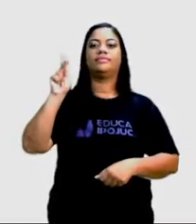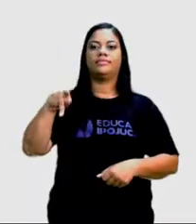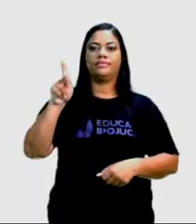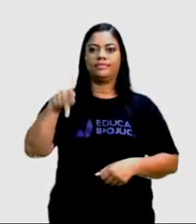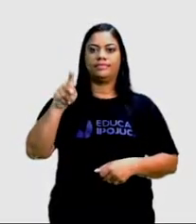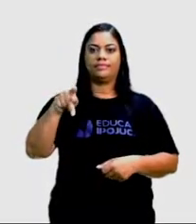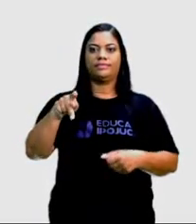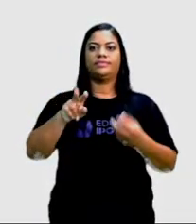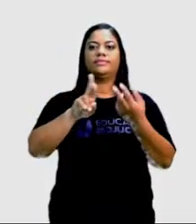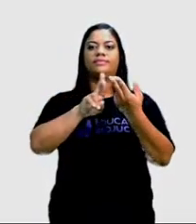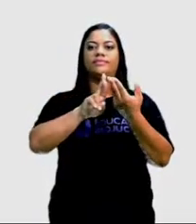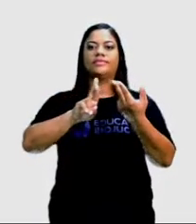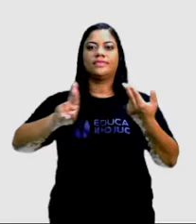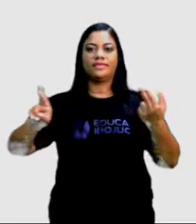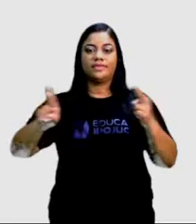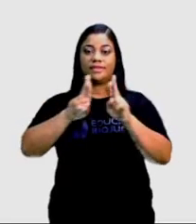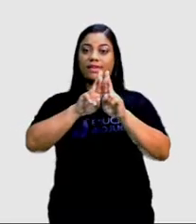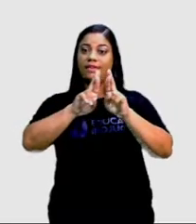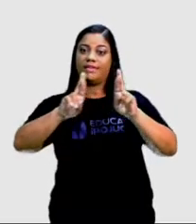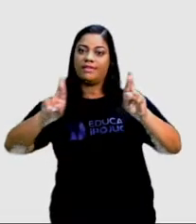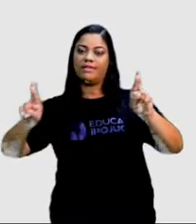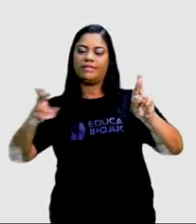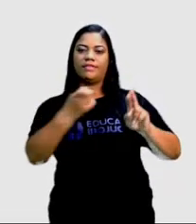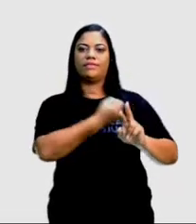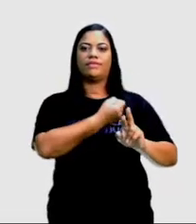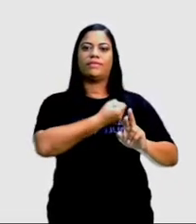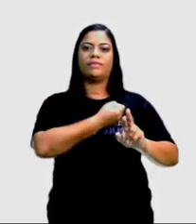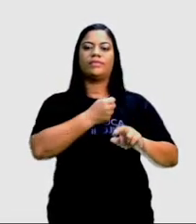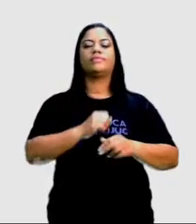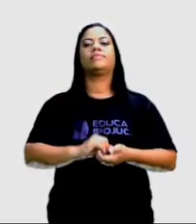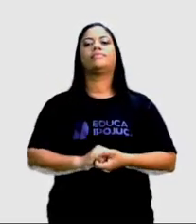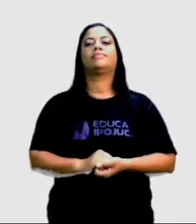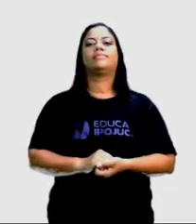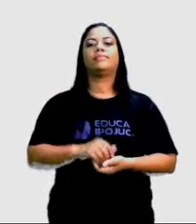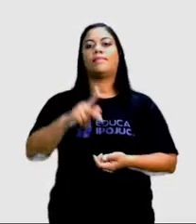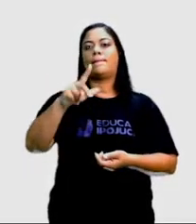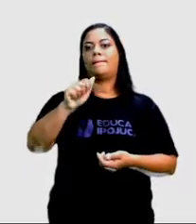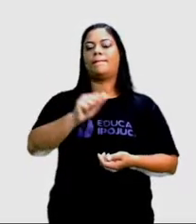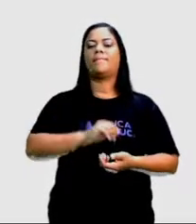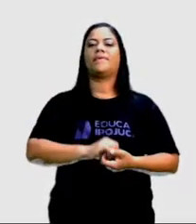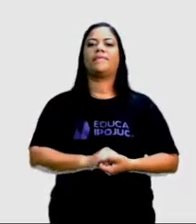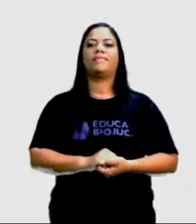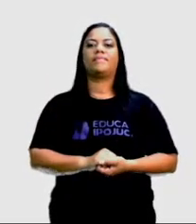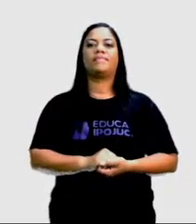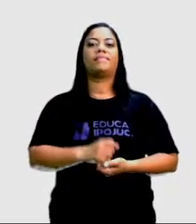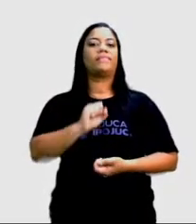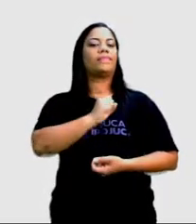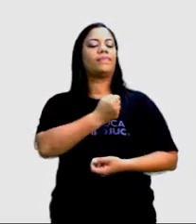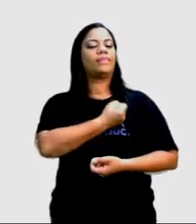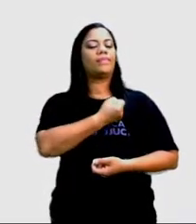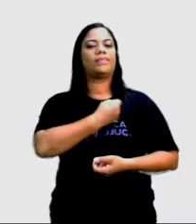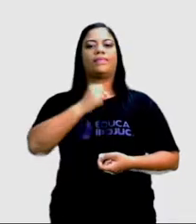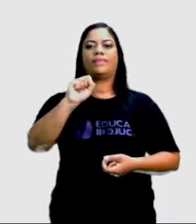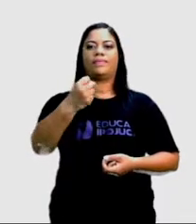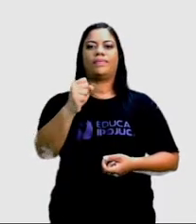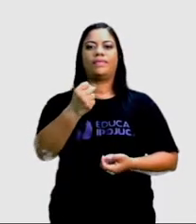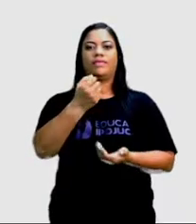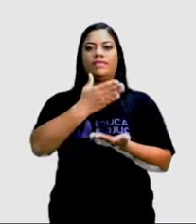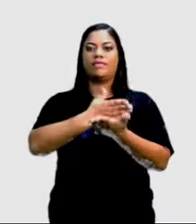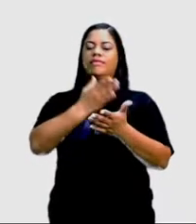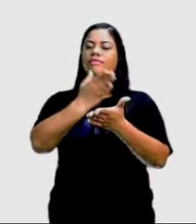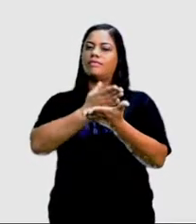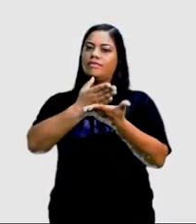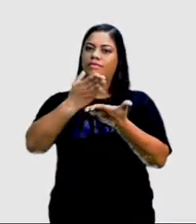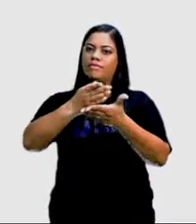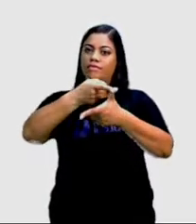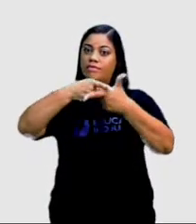reta. Qual é o maior número par da reta? É isso, o número 8, porque se eu dividir o número 8